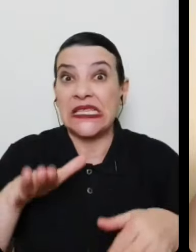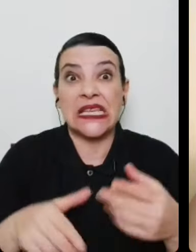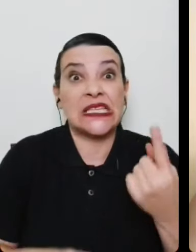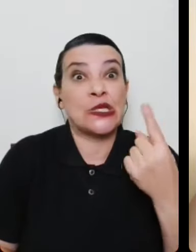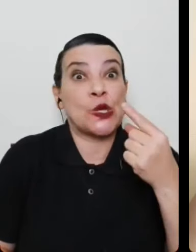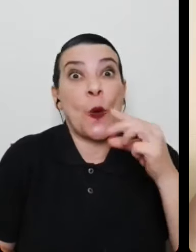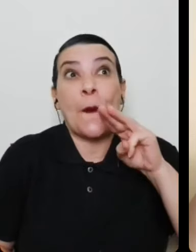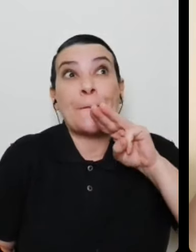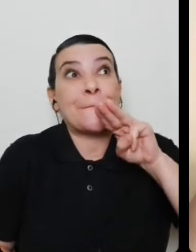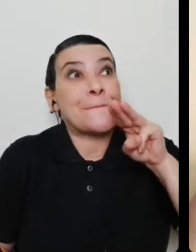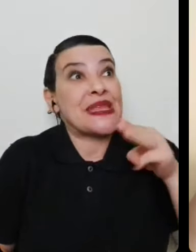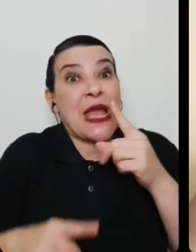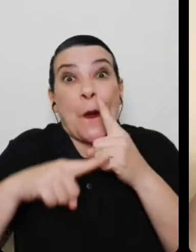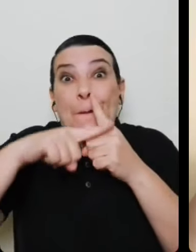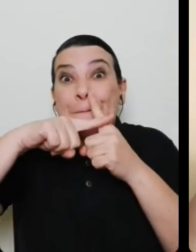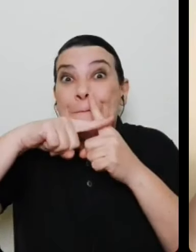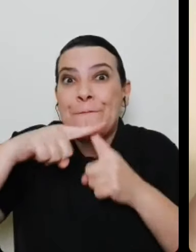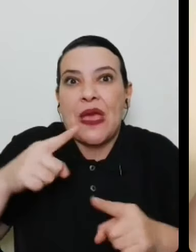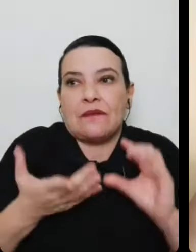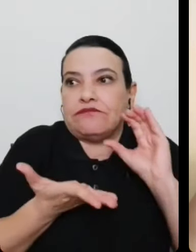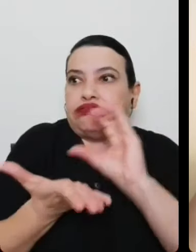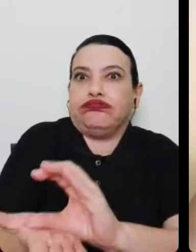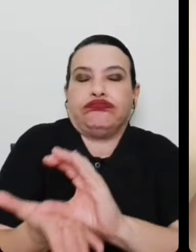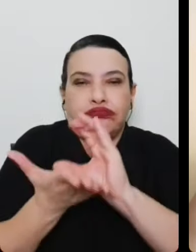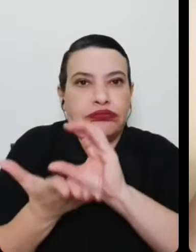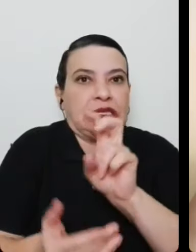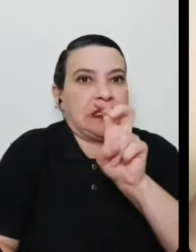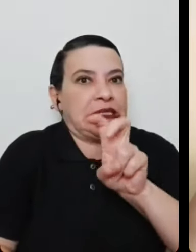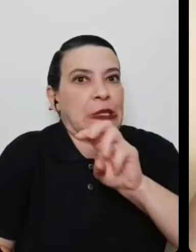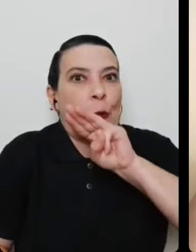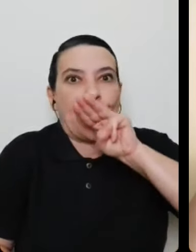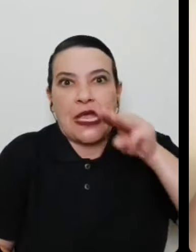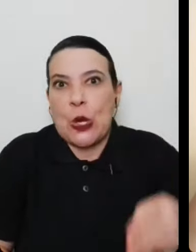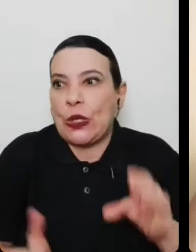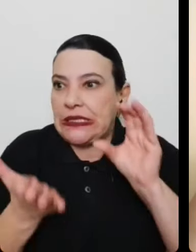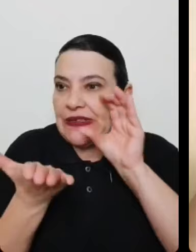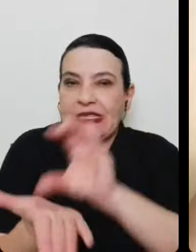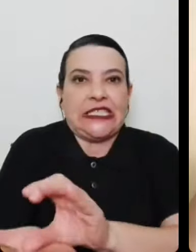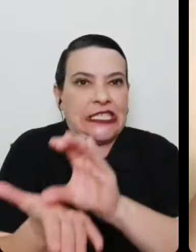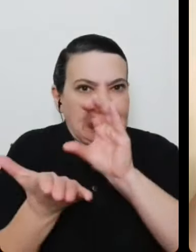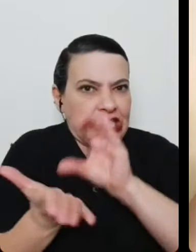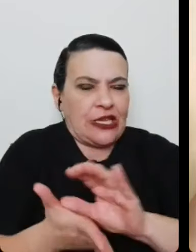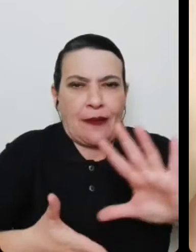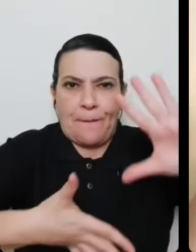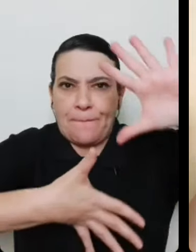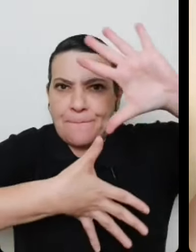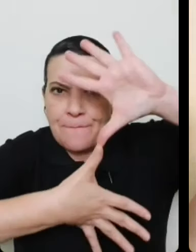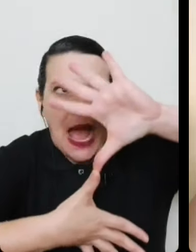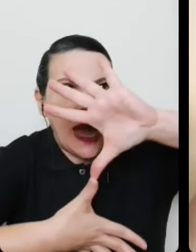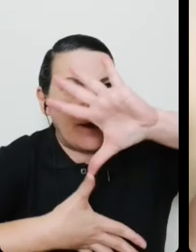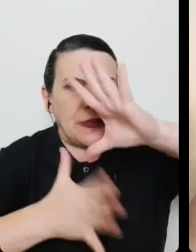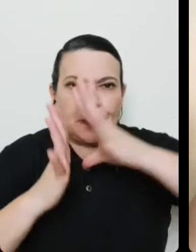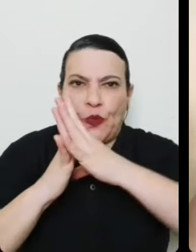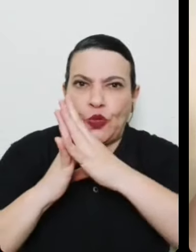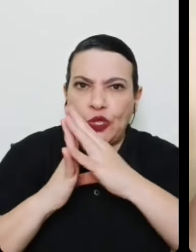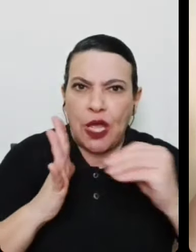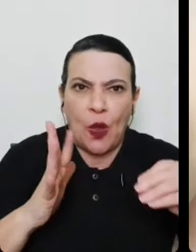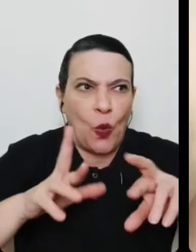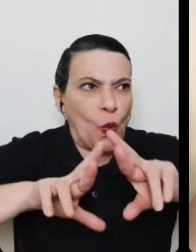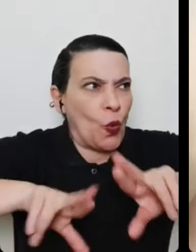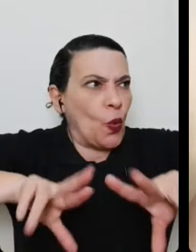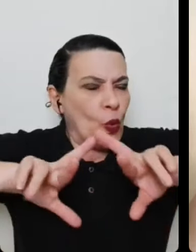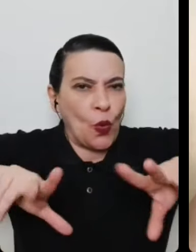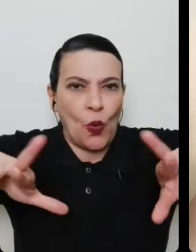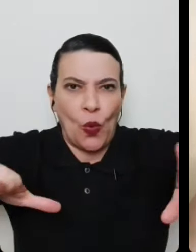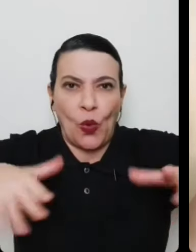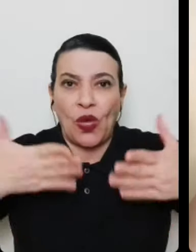1 milhão e meio, 5 milhões, você investir em mapas e reproduções e tudo,